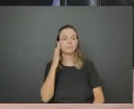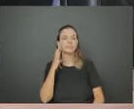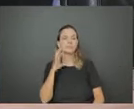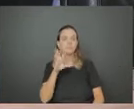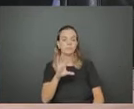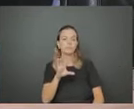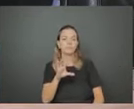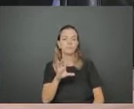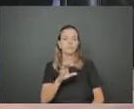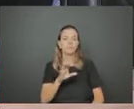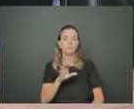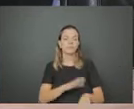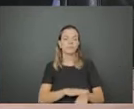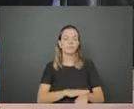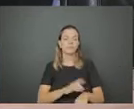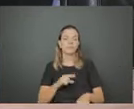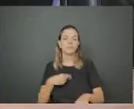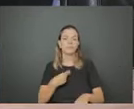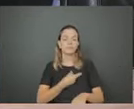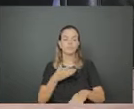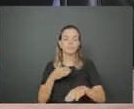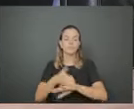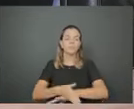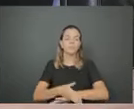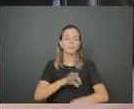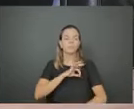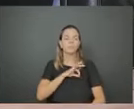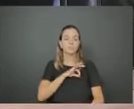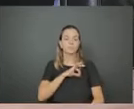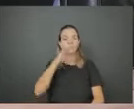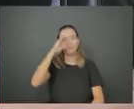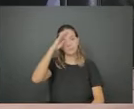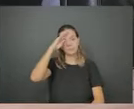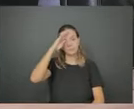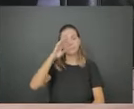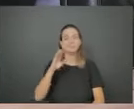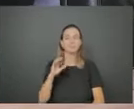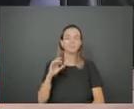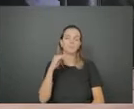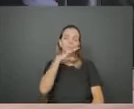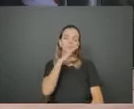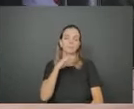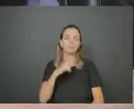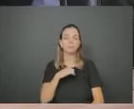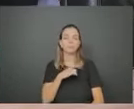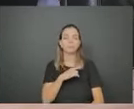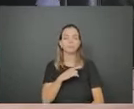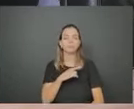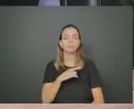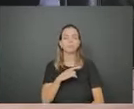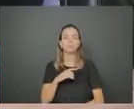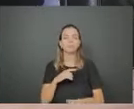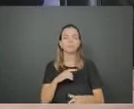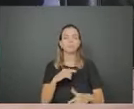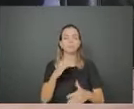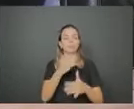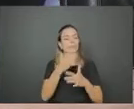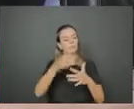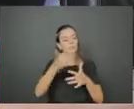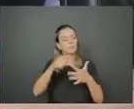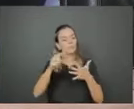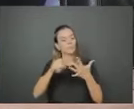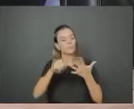Polícia Militar. É obviamente que nós temos toda uma demanda que gera um estresse psicológico